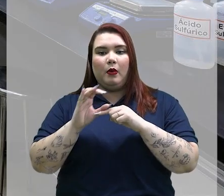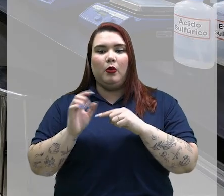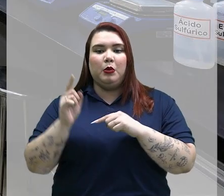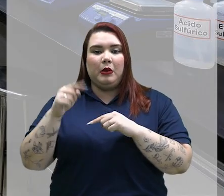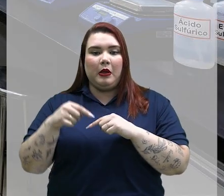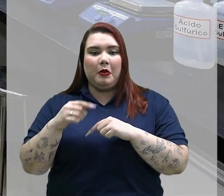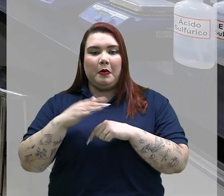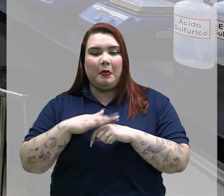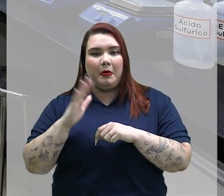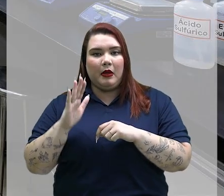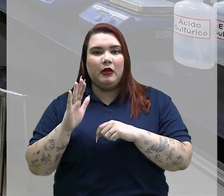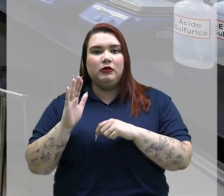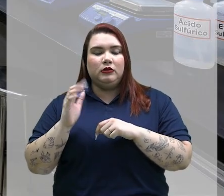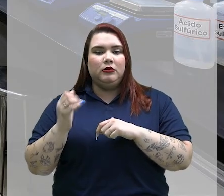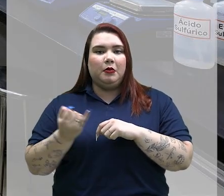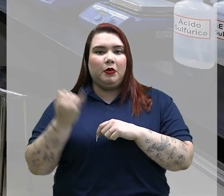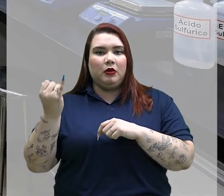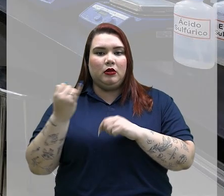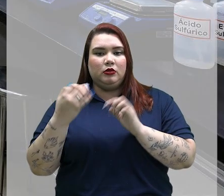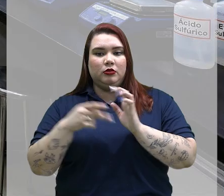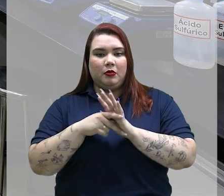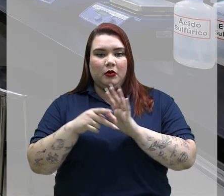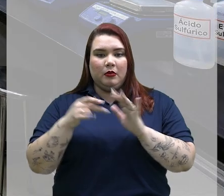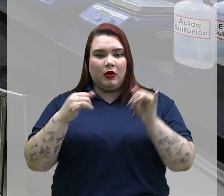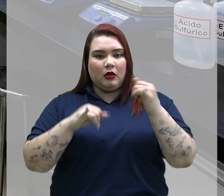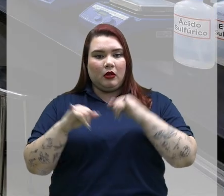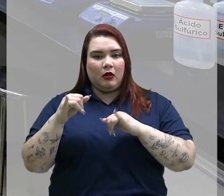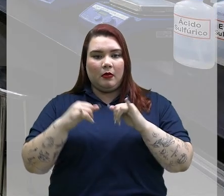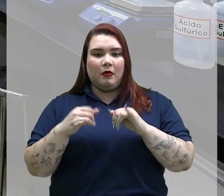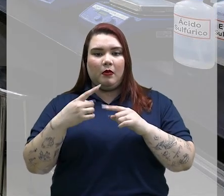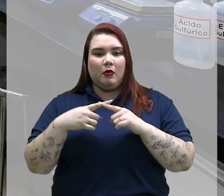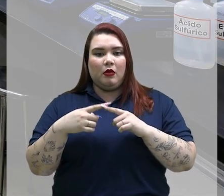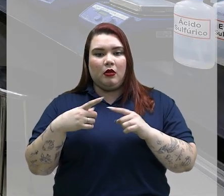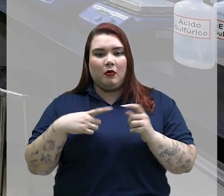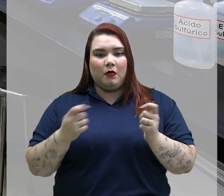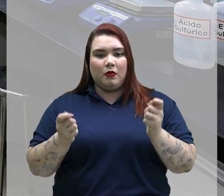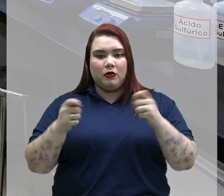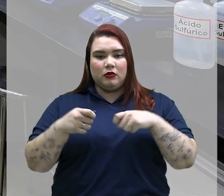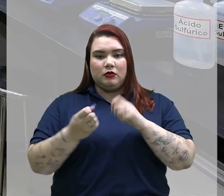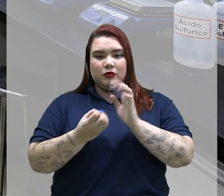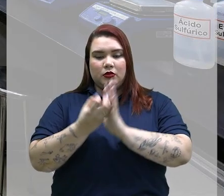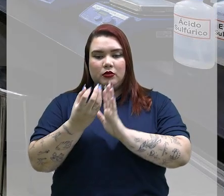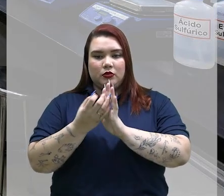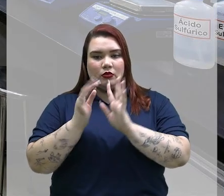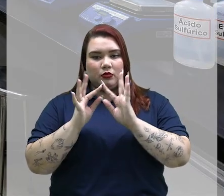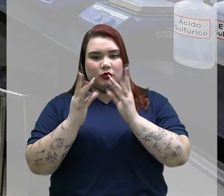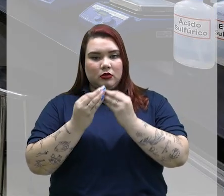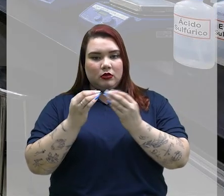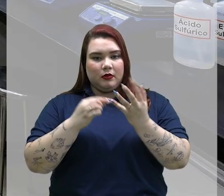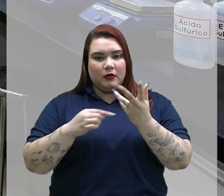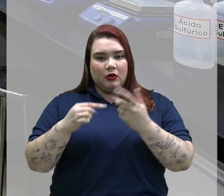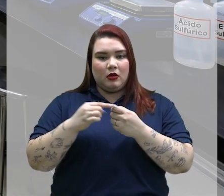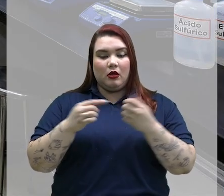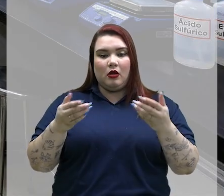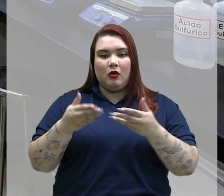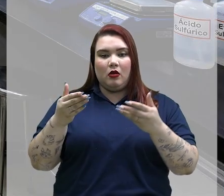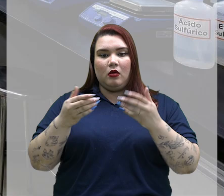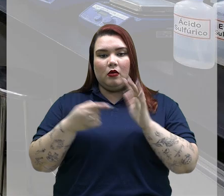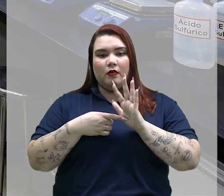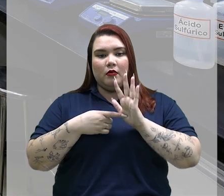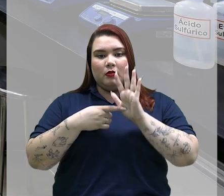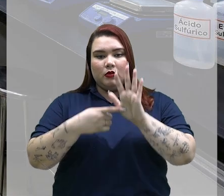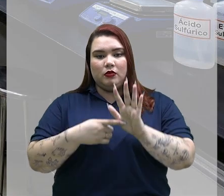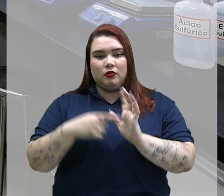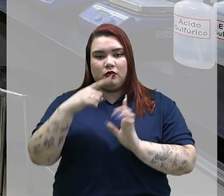elemento mais versátil, justamente porque ele tem essa grande possibilidade de gerar compostos, ok? E aí, agora eu vou reforçar com vocês